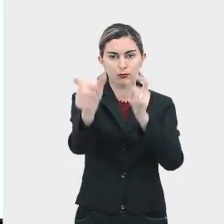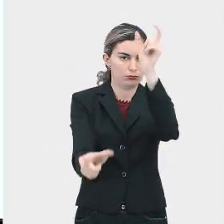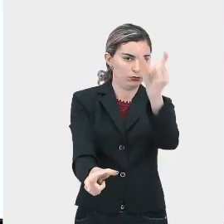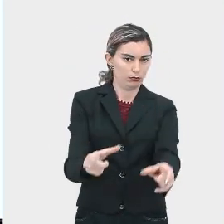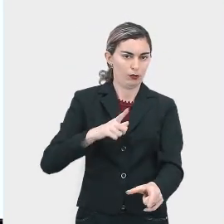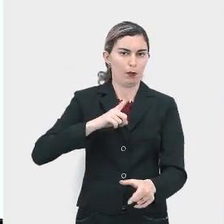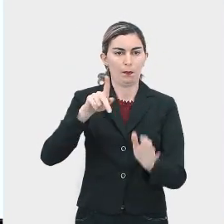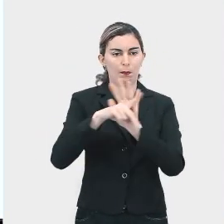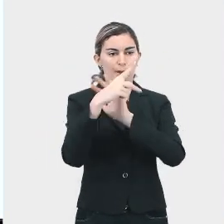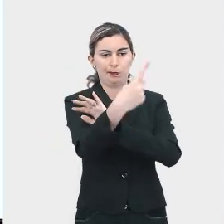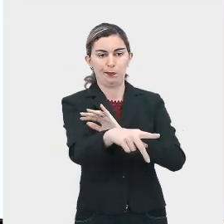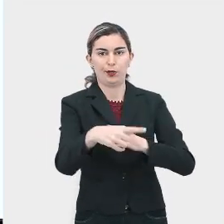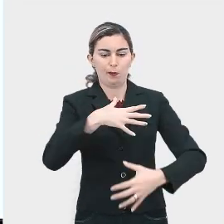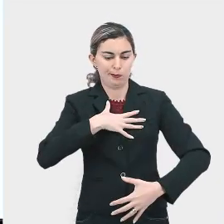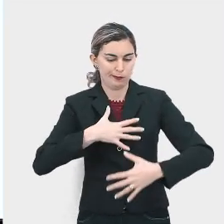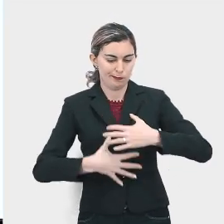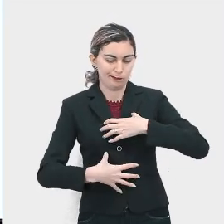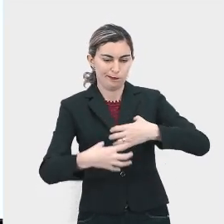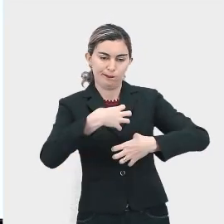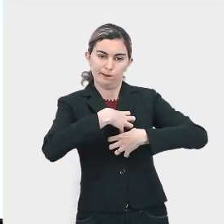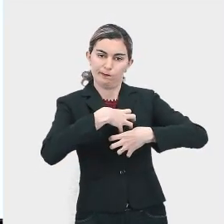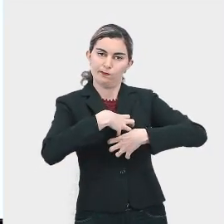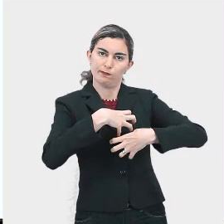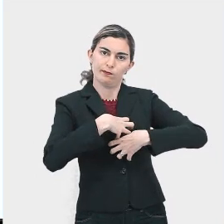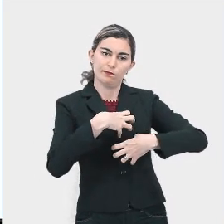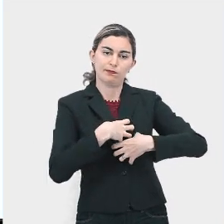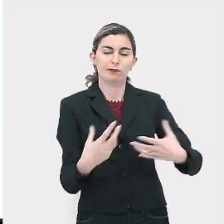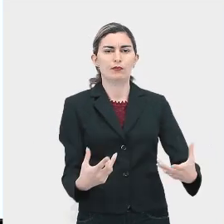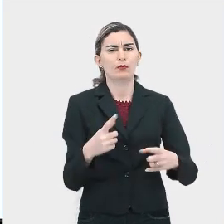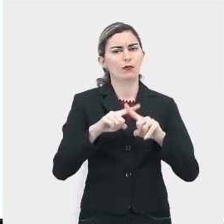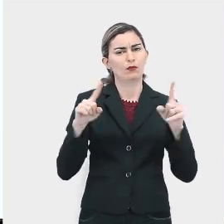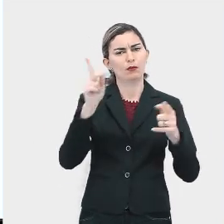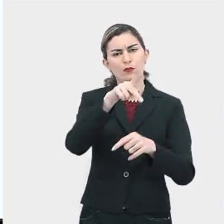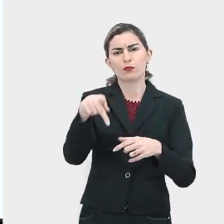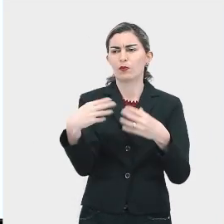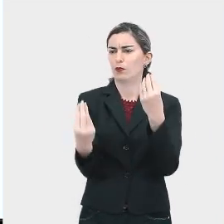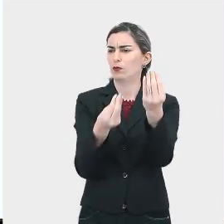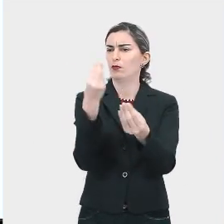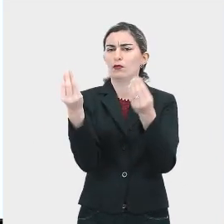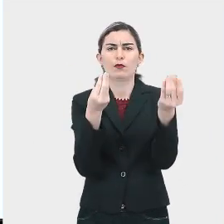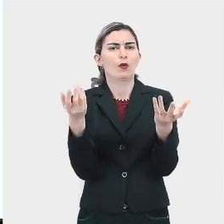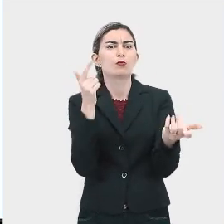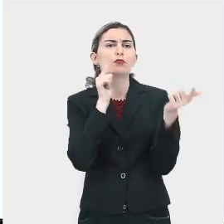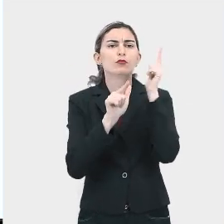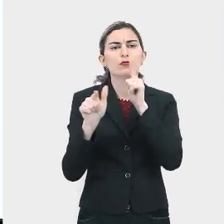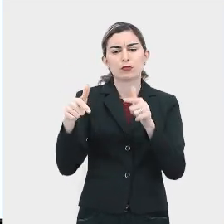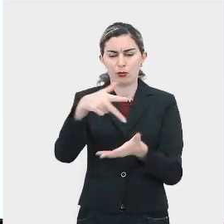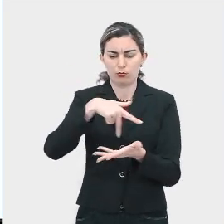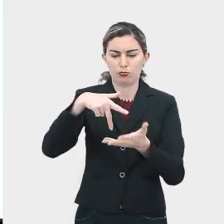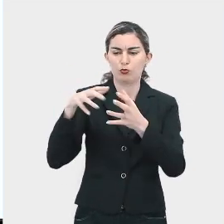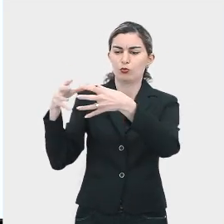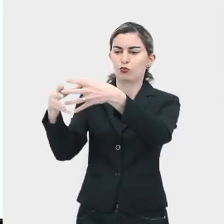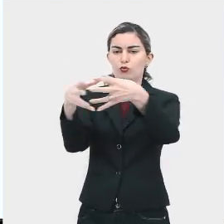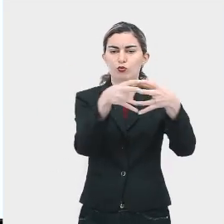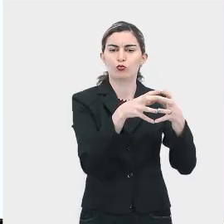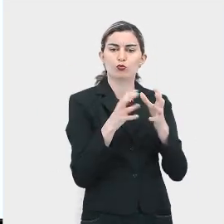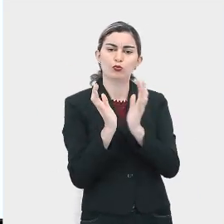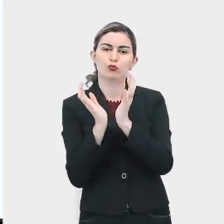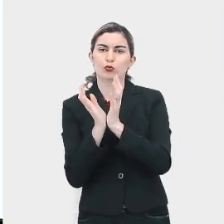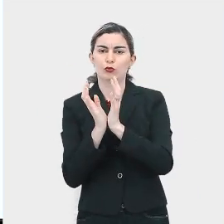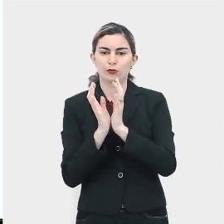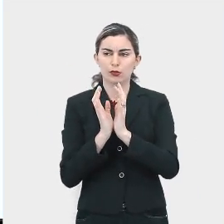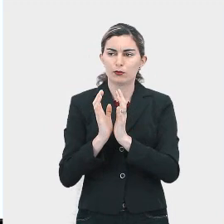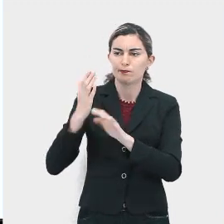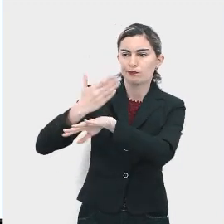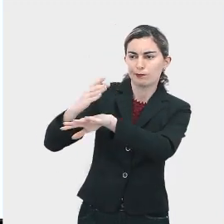pessoa tem a sua própria harmonia e o seu próprio ritmo. Mas, professora, como então se consegue dançar em grupo? Se entra